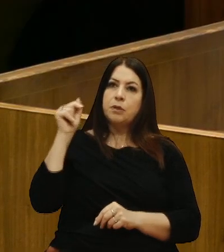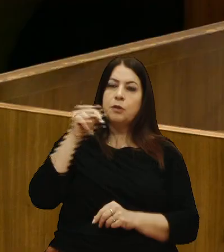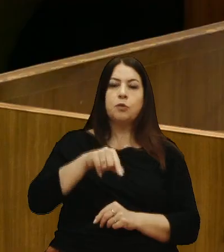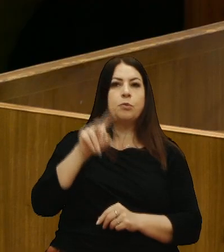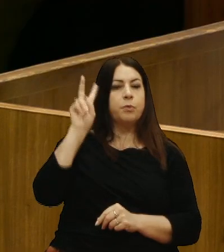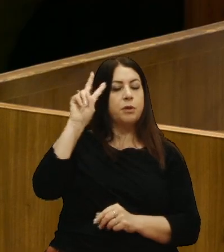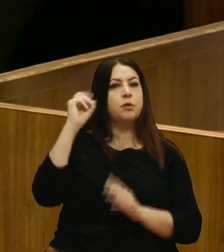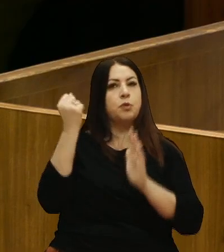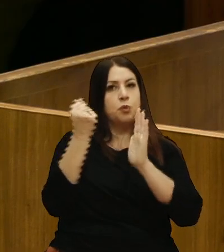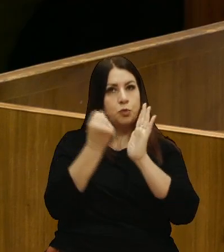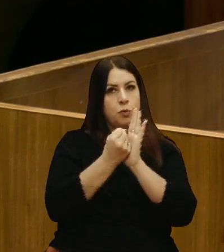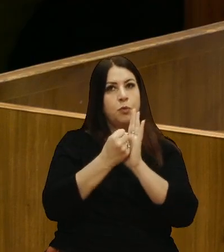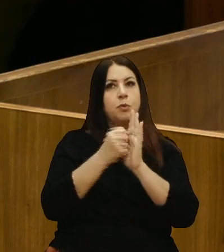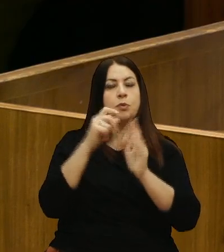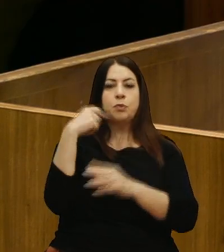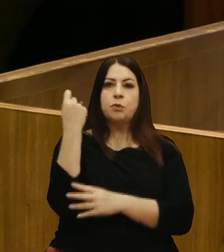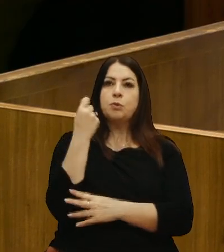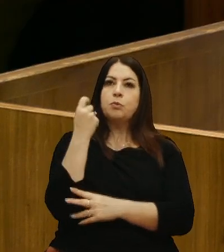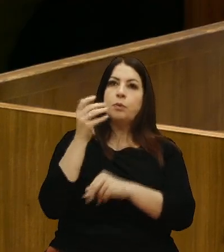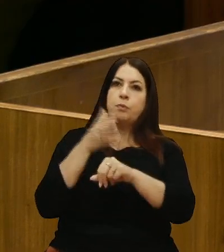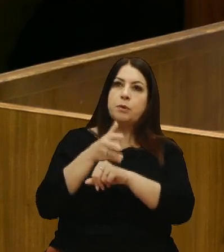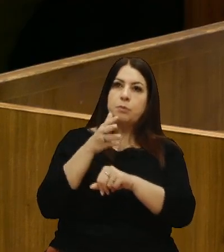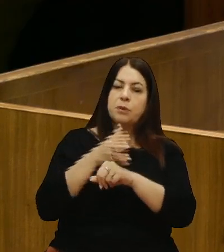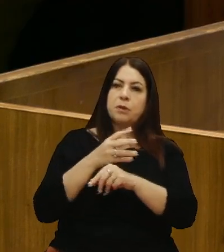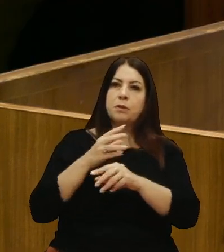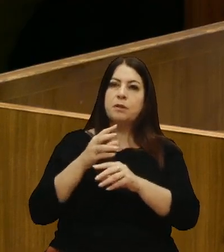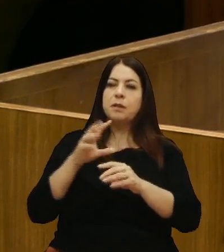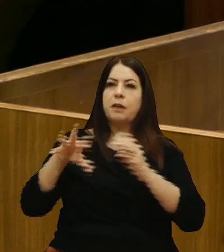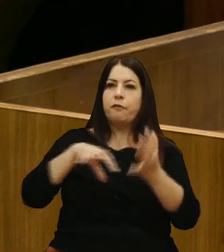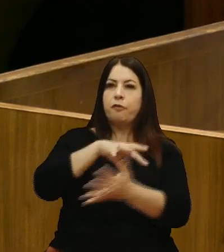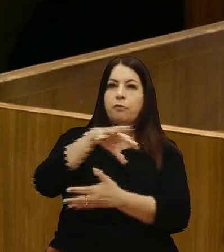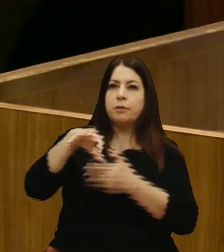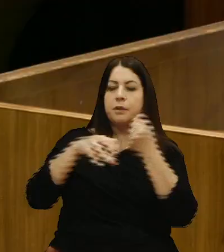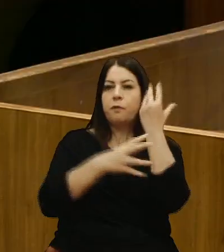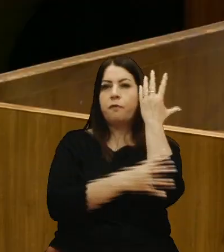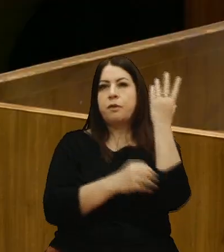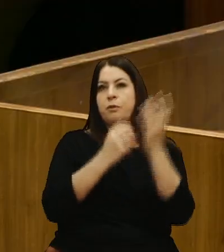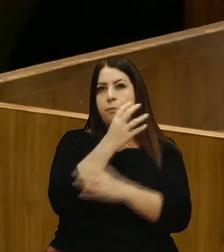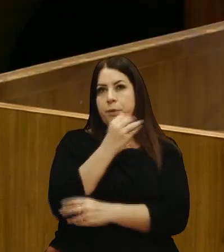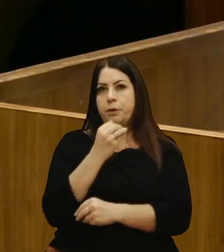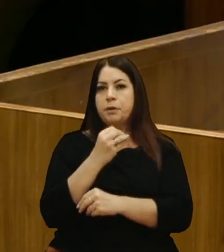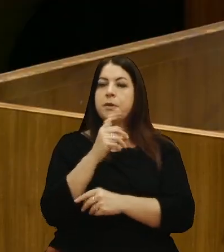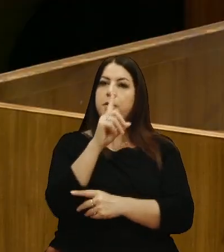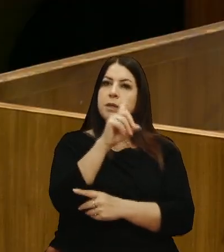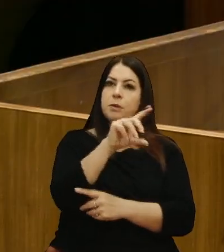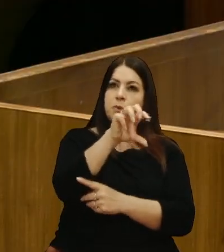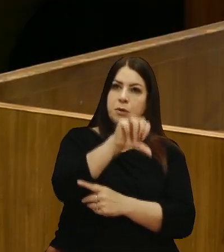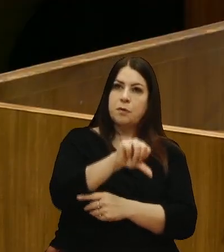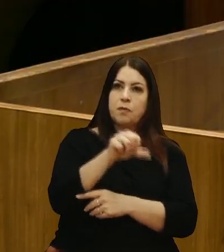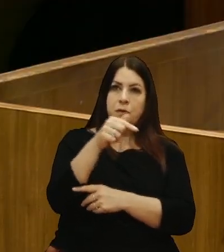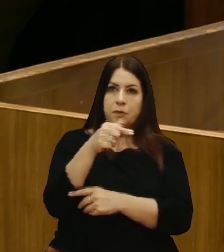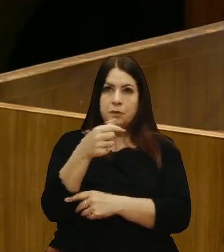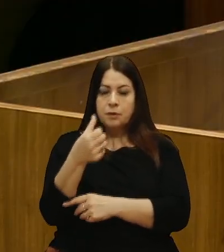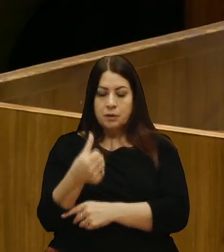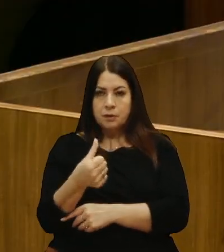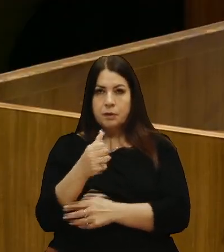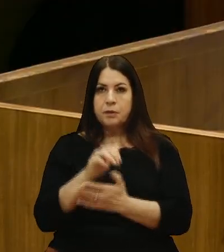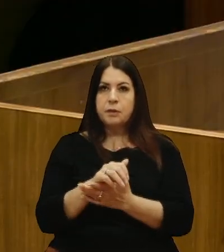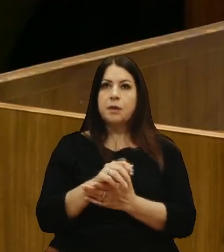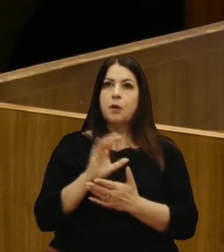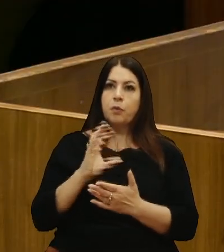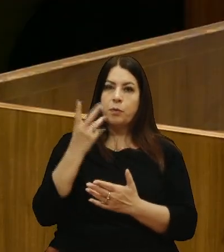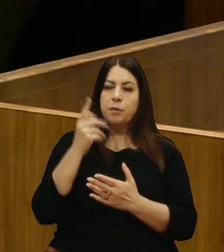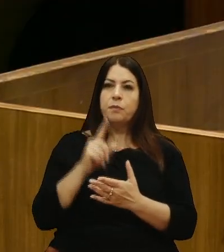história do Rio Grande do Sul por sua participação na Revolução Farroupilha. No ano de 1976,